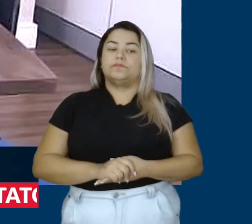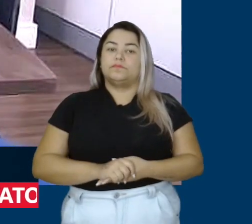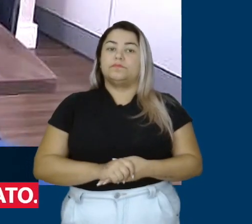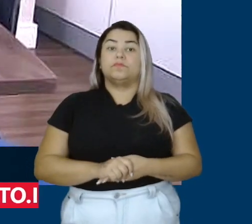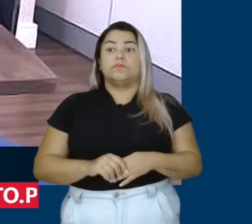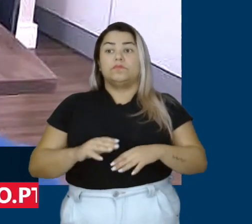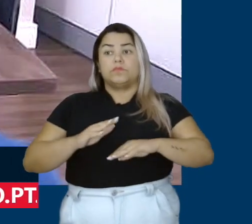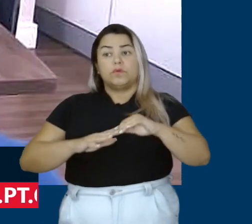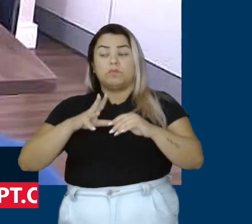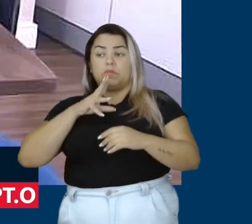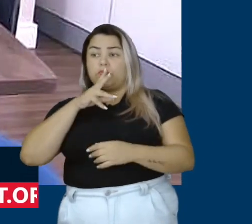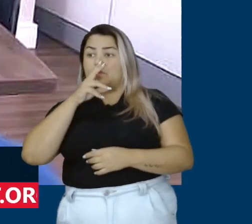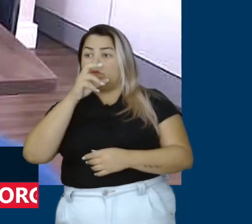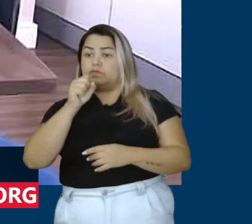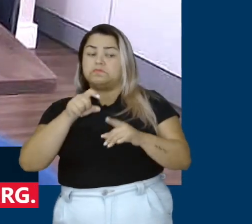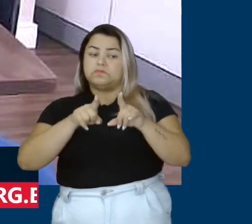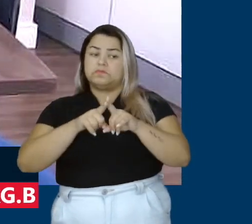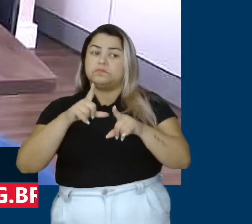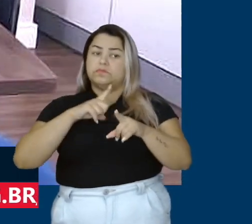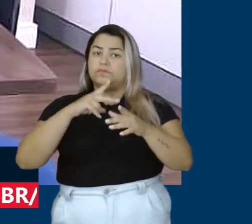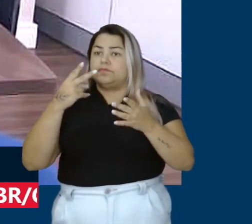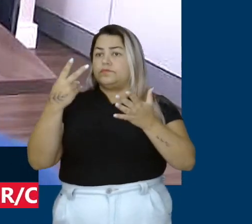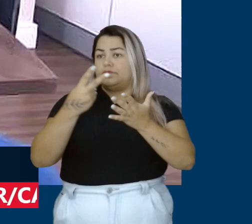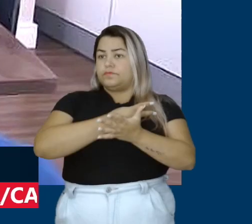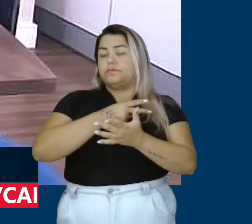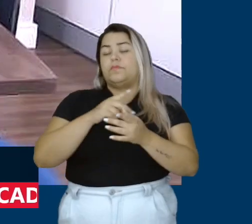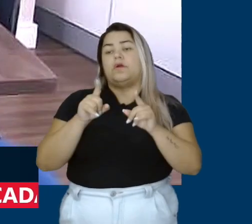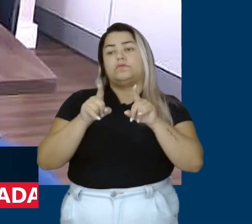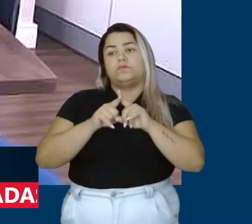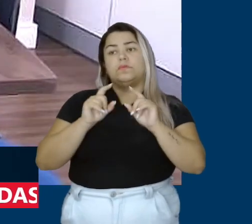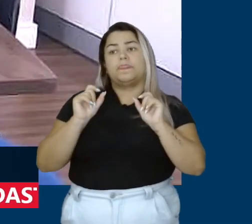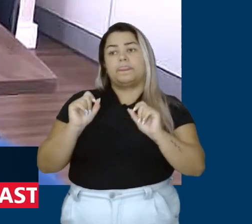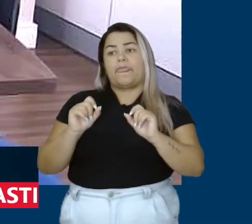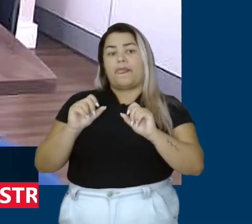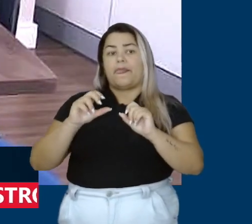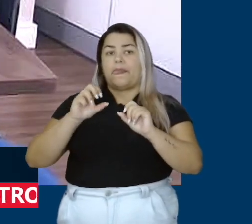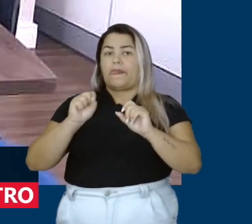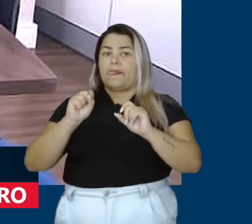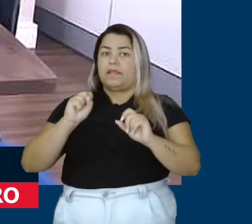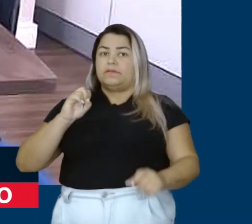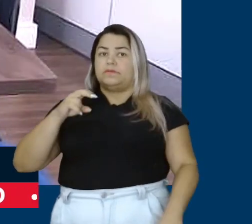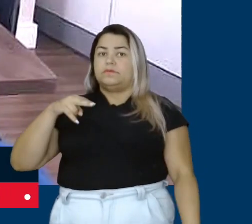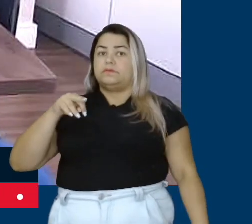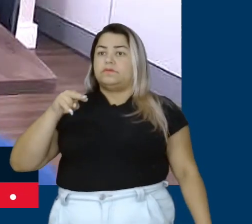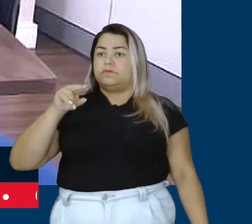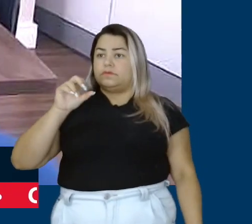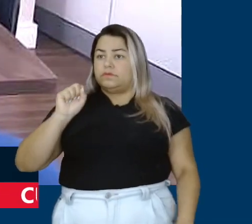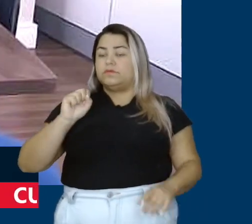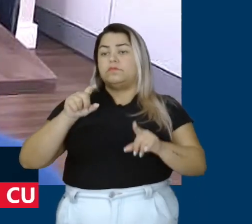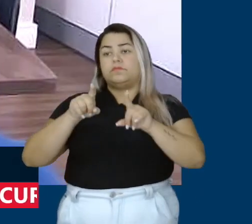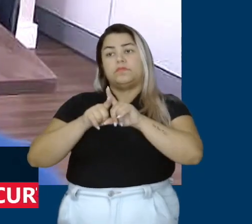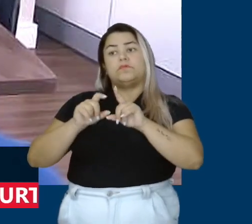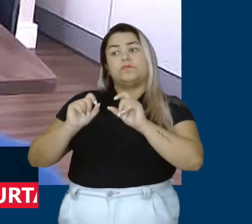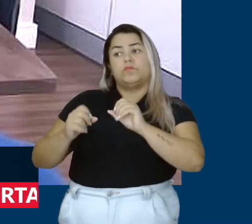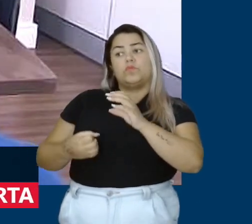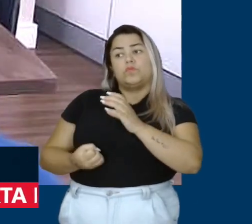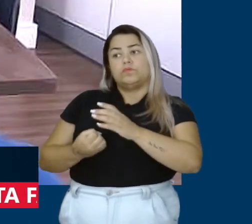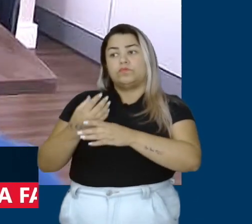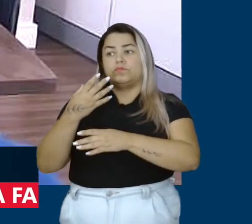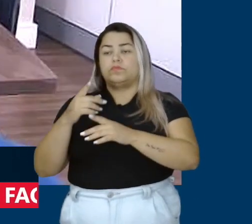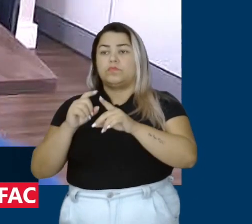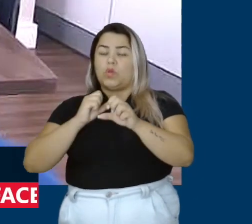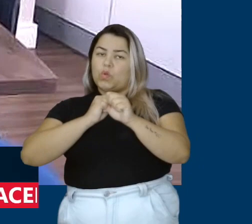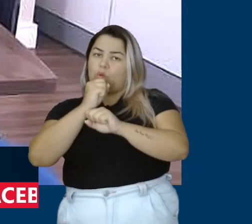atuação forte tem sido no semiárido, né, as cisternas foram construídas para aquele bioma, mas